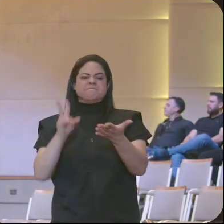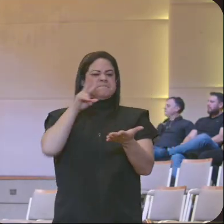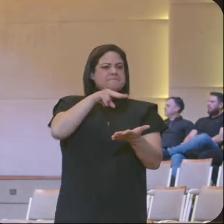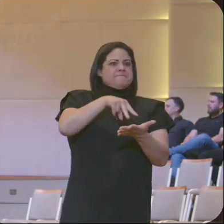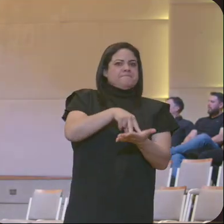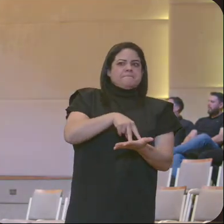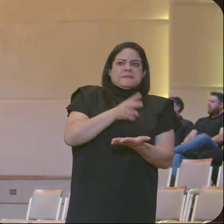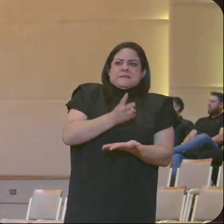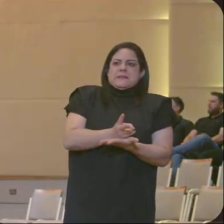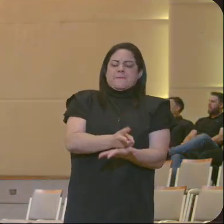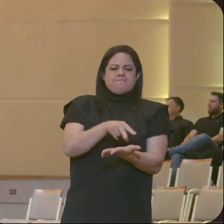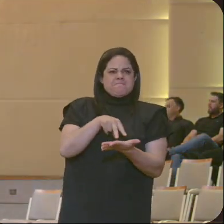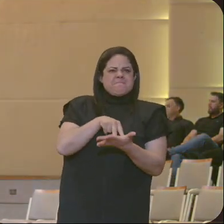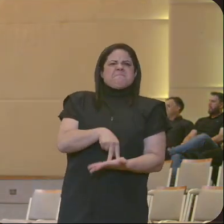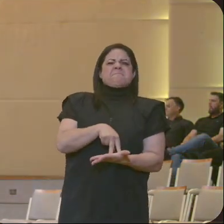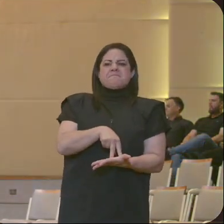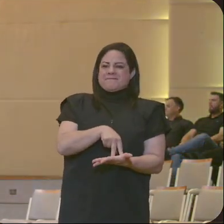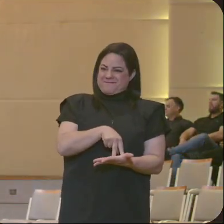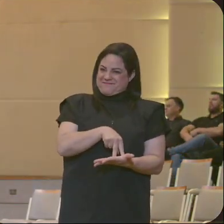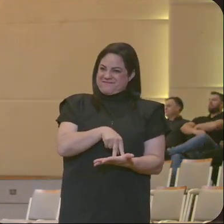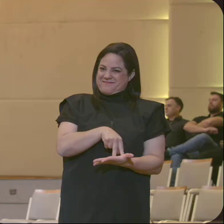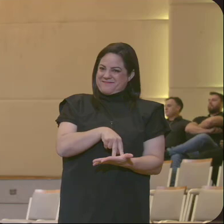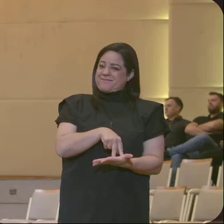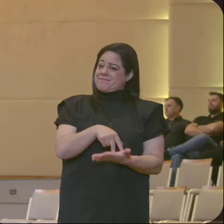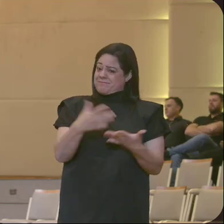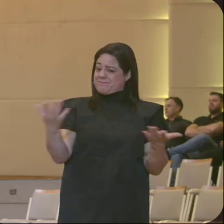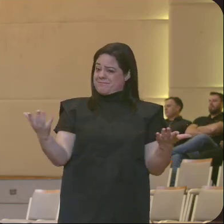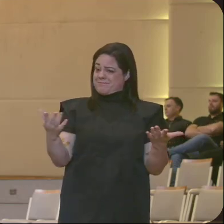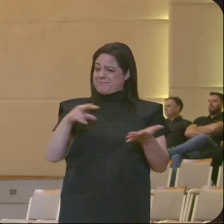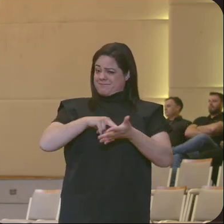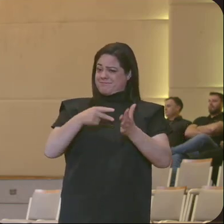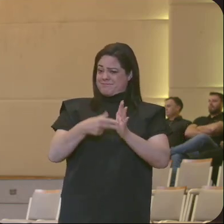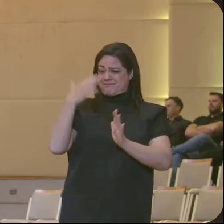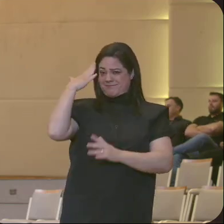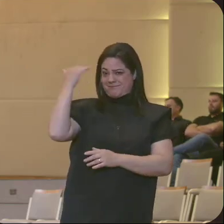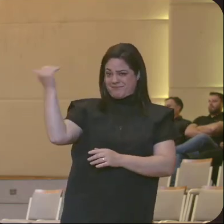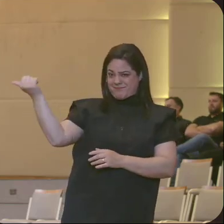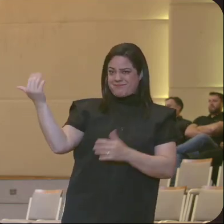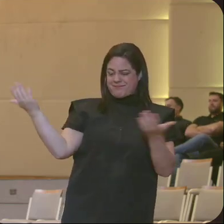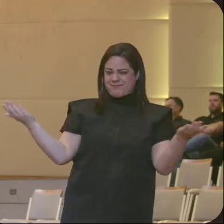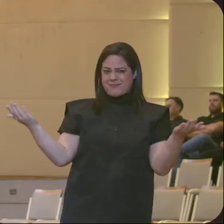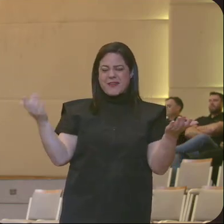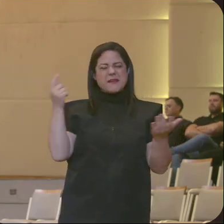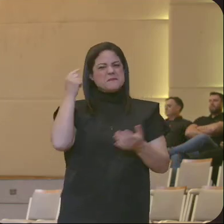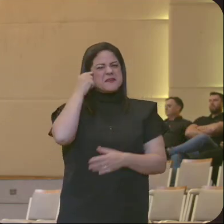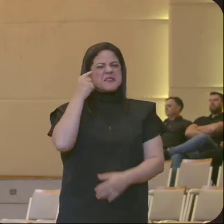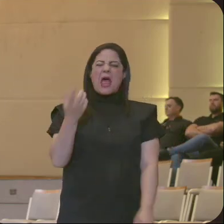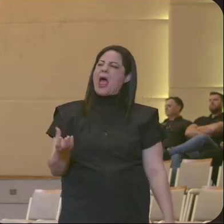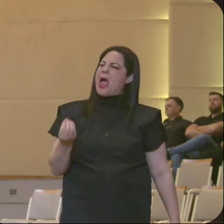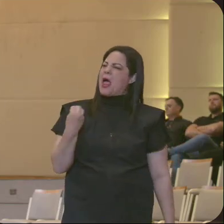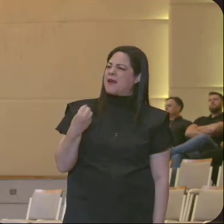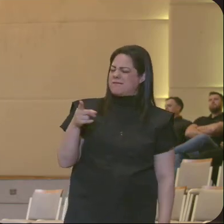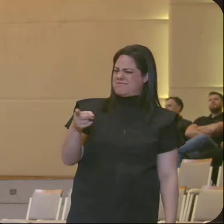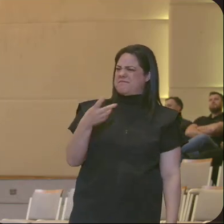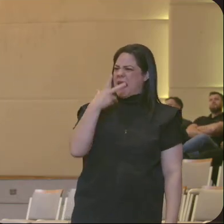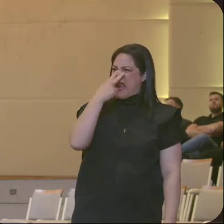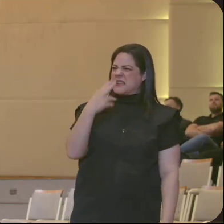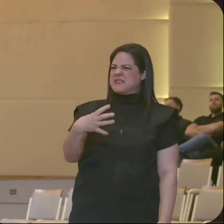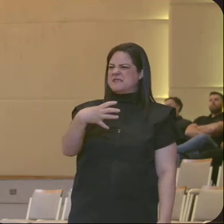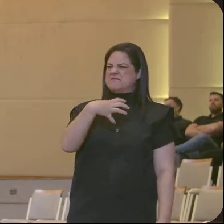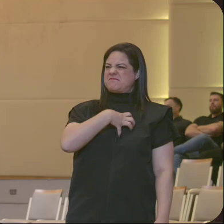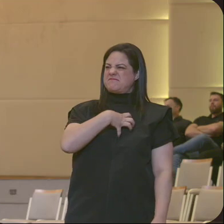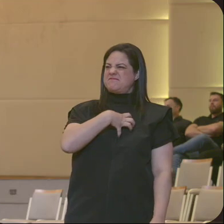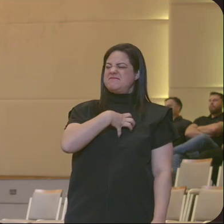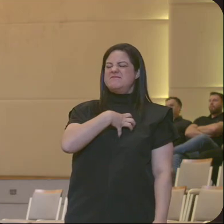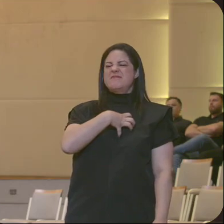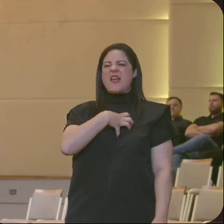entusiasmo. E a gente olha para essa frase e pode pensar assim, puxa, mas que frase pessimista. Essa frase